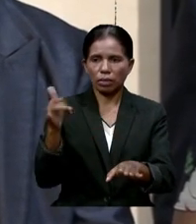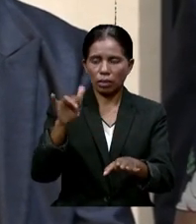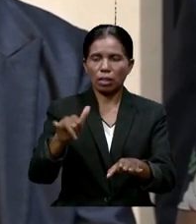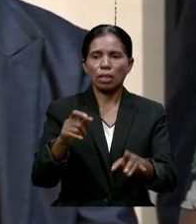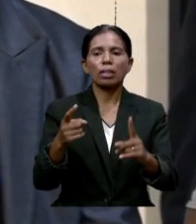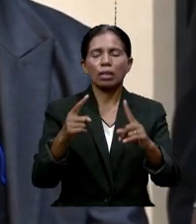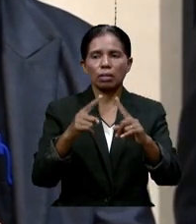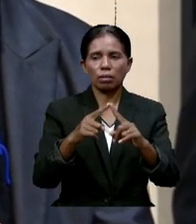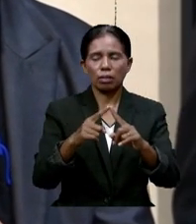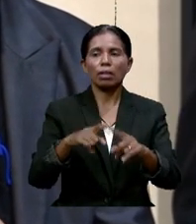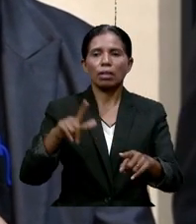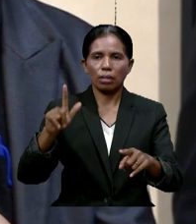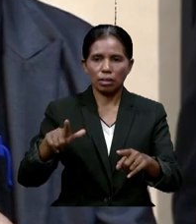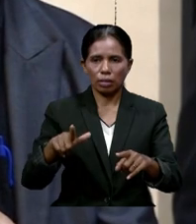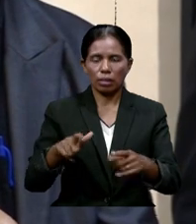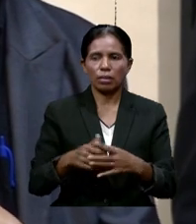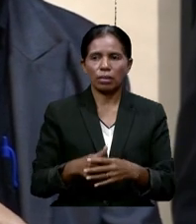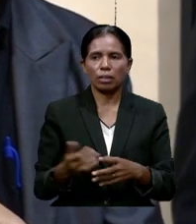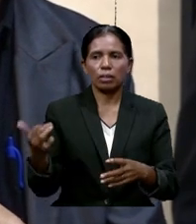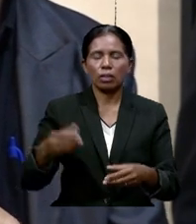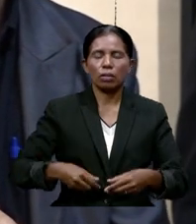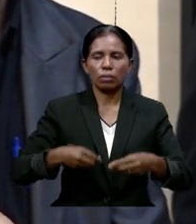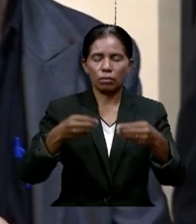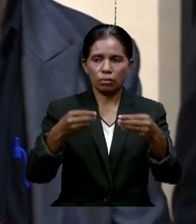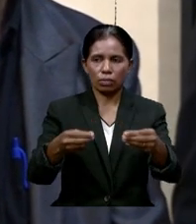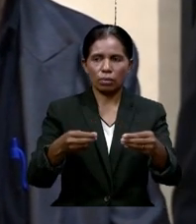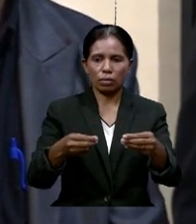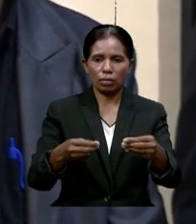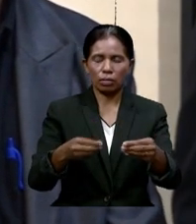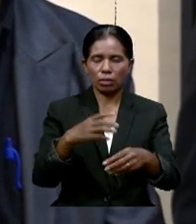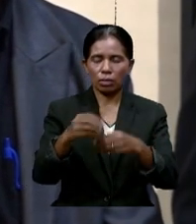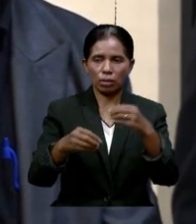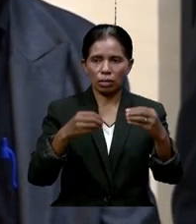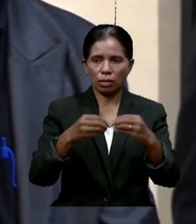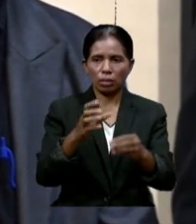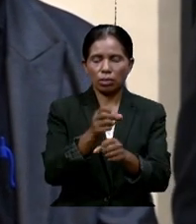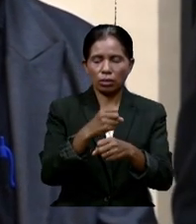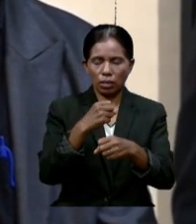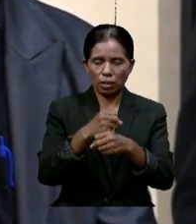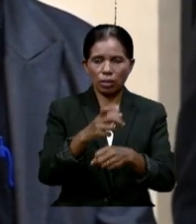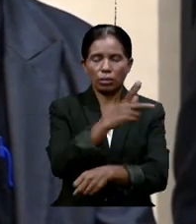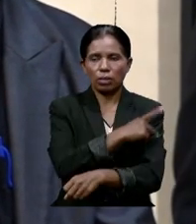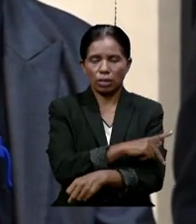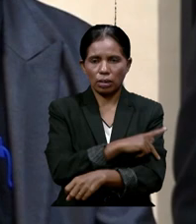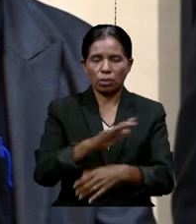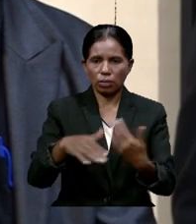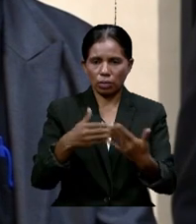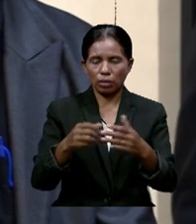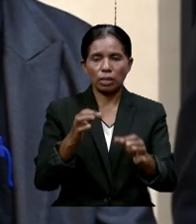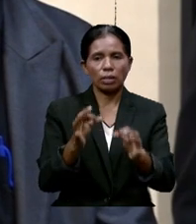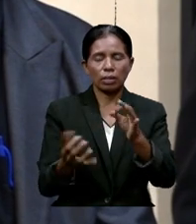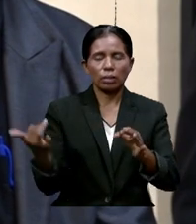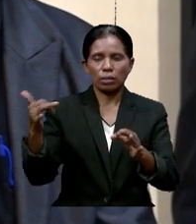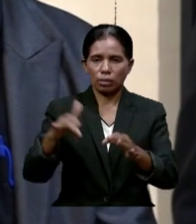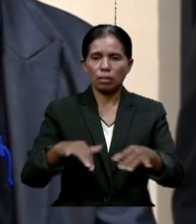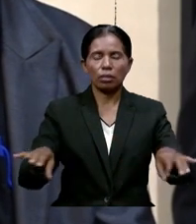atunone, or sira se foi em fase livre a área de gestão, mas a área clínica urbana hotu para atunone quando se remata ser